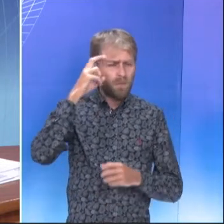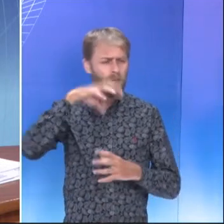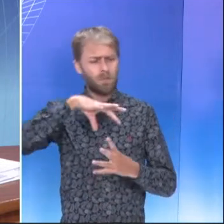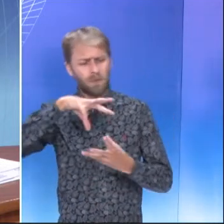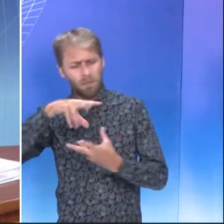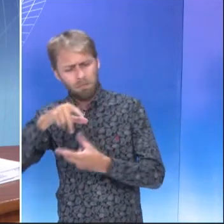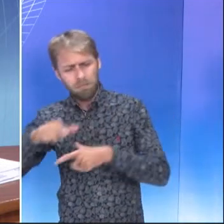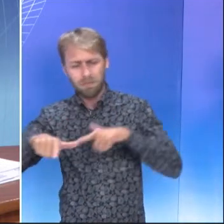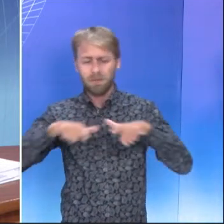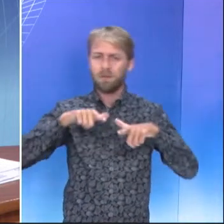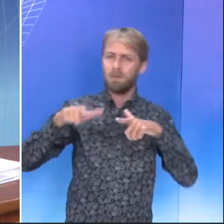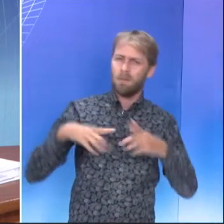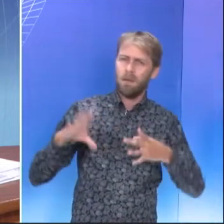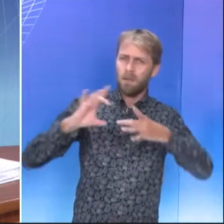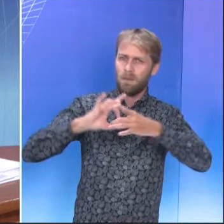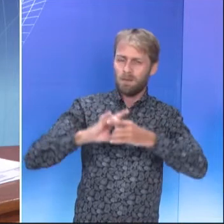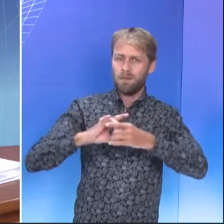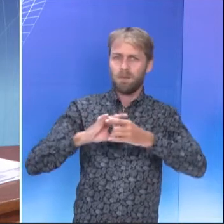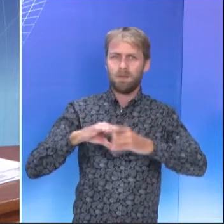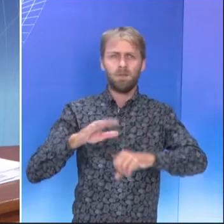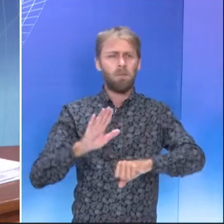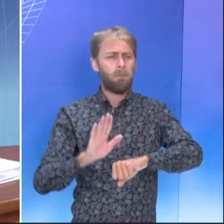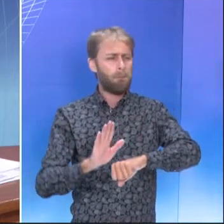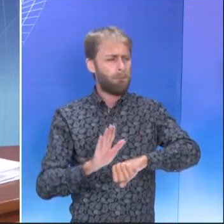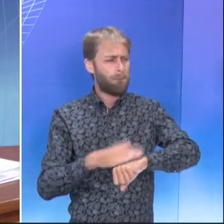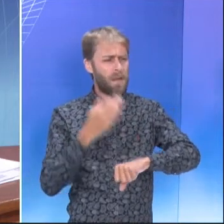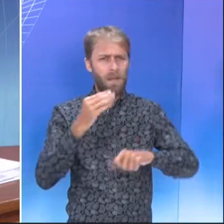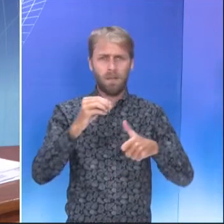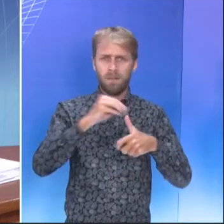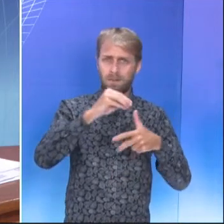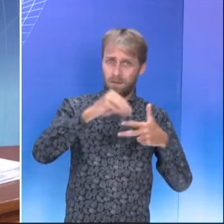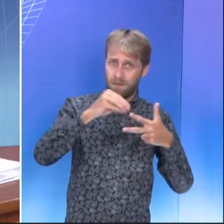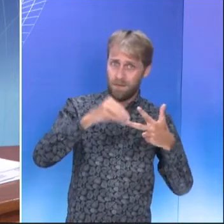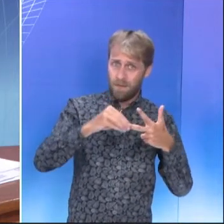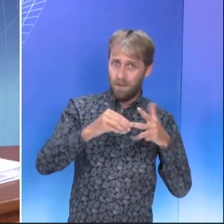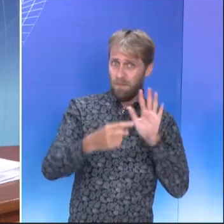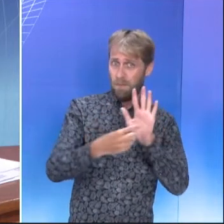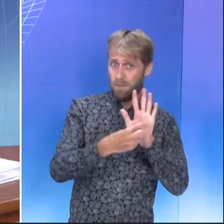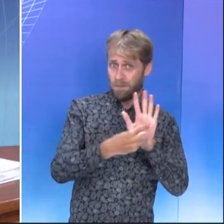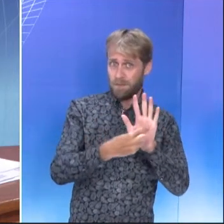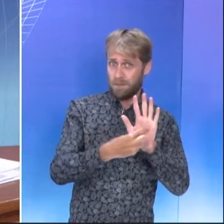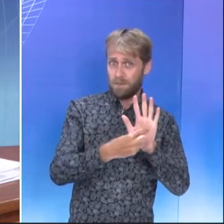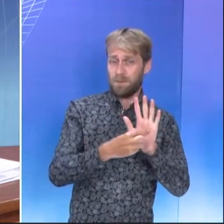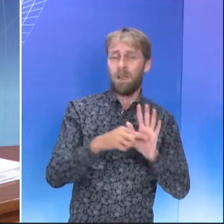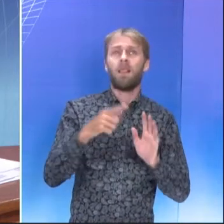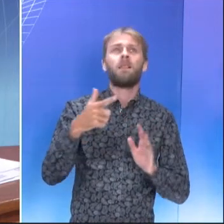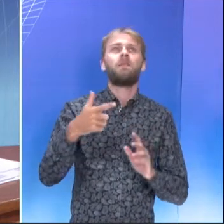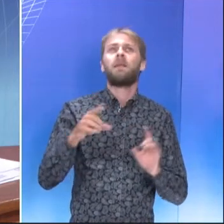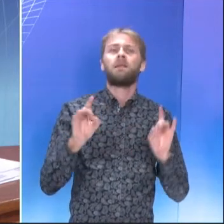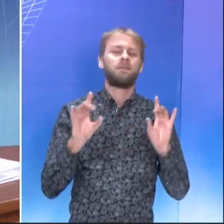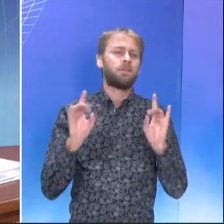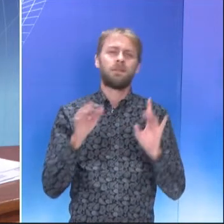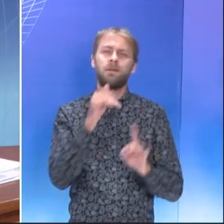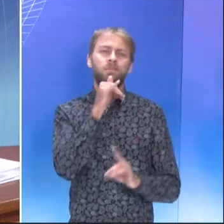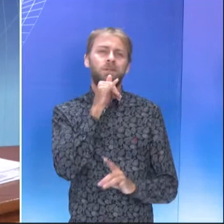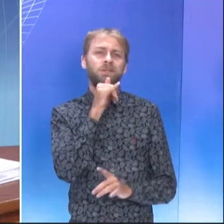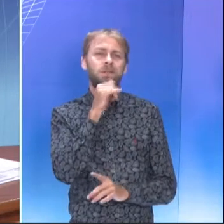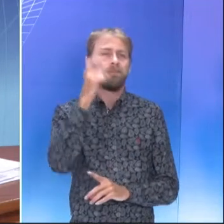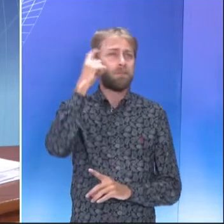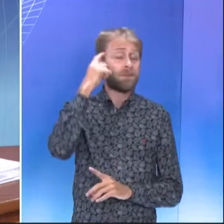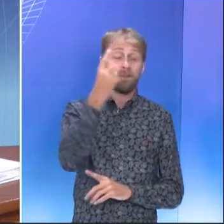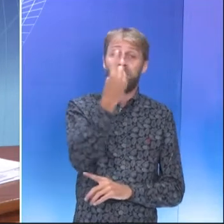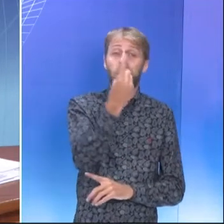trabalho, são um dos temas que mais caem nas provas do Enem. Não vai cair especificamente o pensamento de